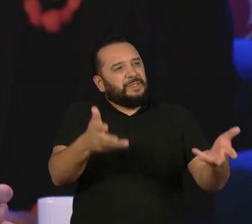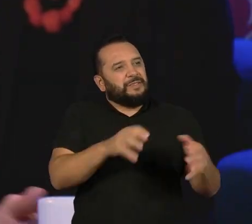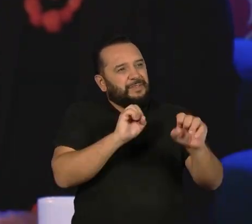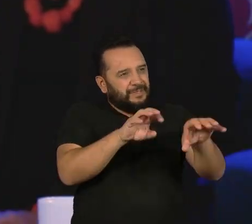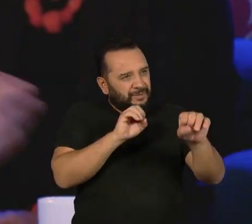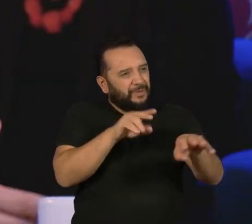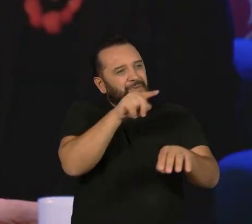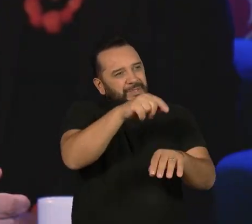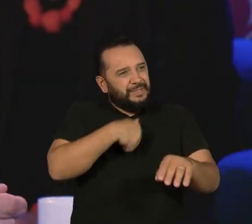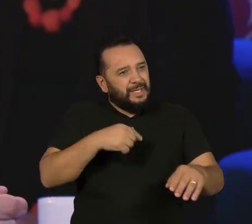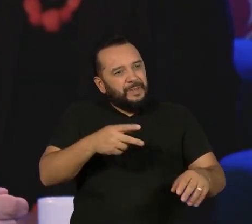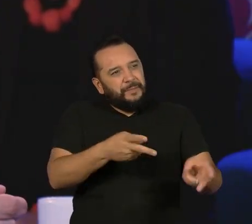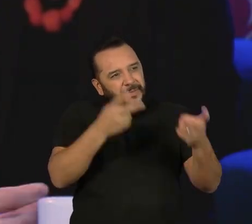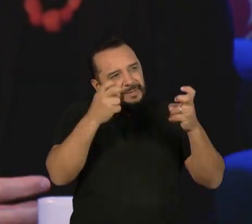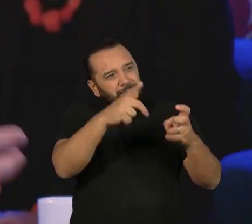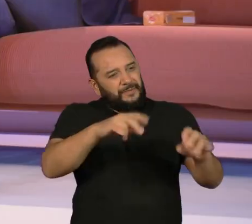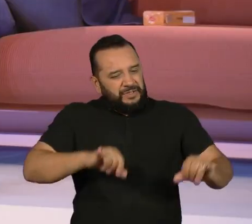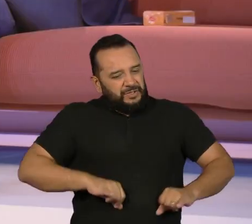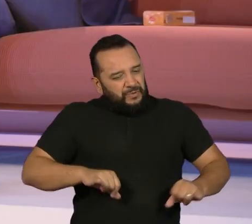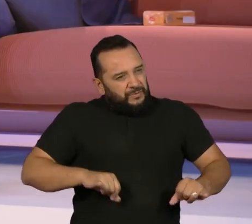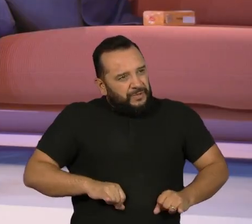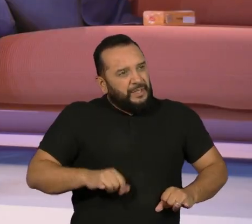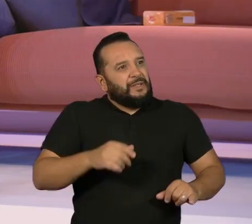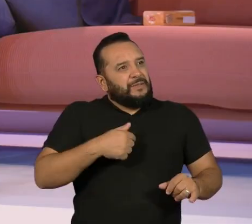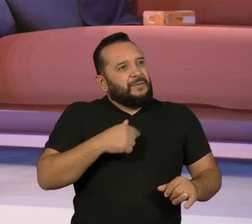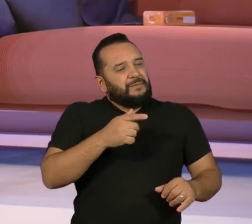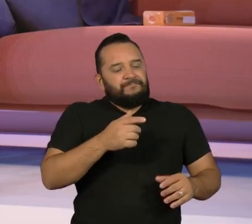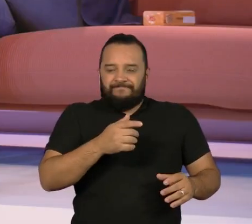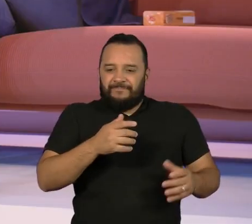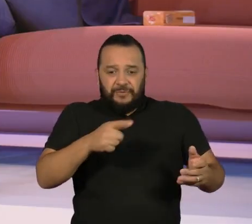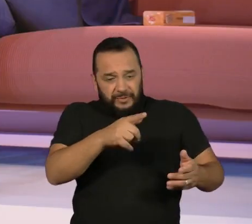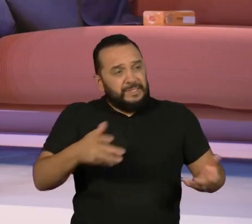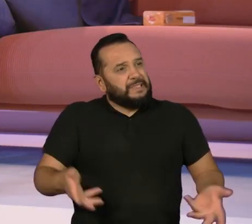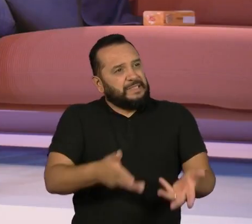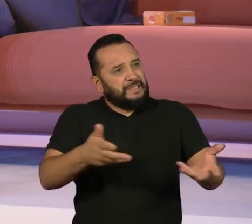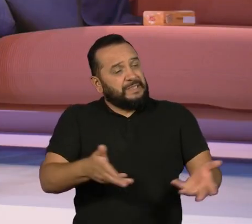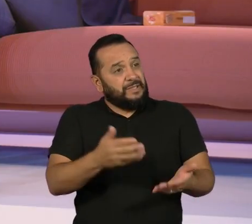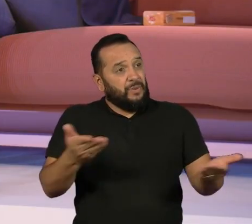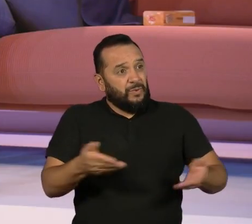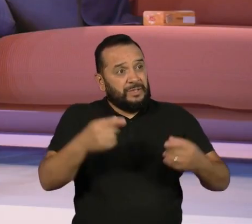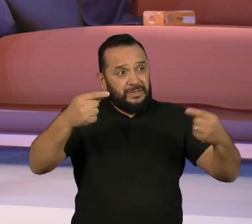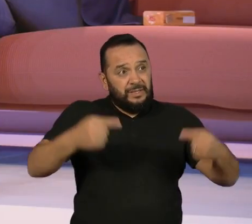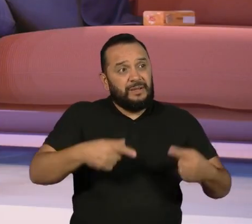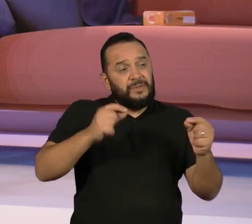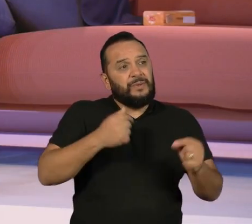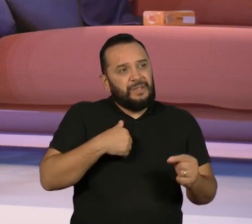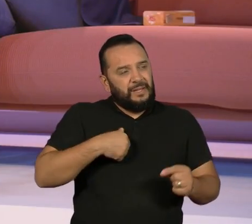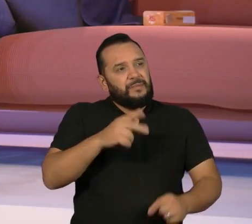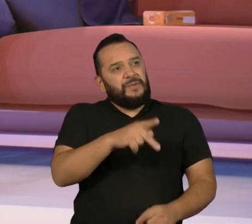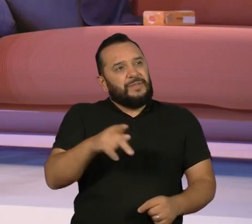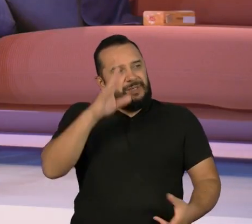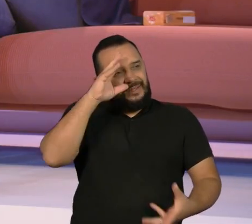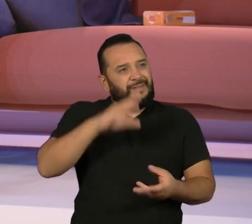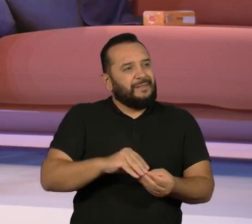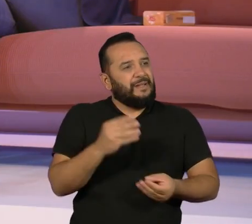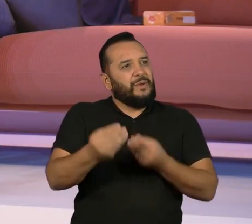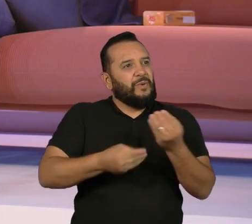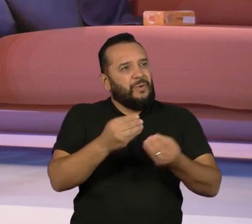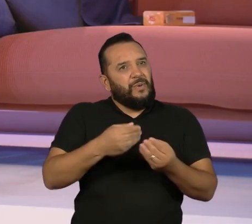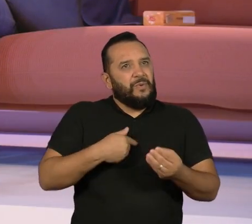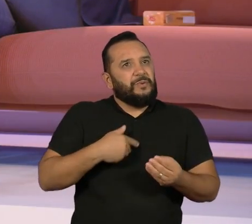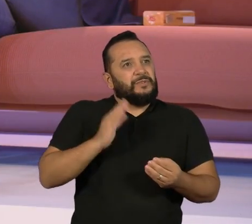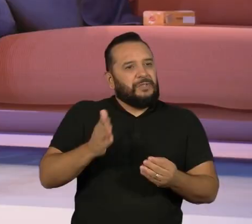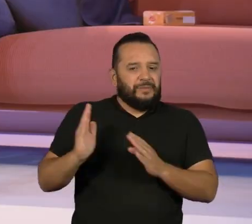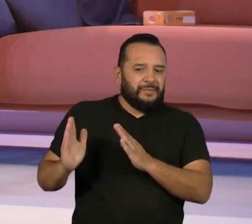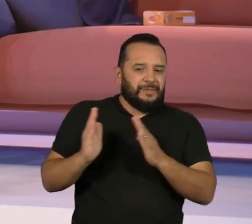caindo, que viu você sofrendo. Eu acho que hoje, talvez, um dos grandes desafios nossos é ajudar o professor a compreender essa heterogeneidade do